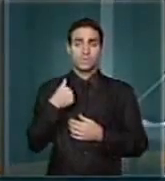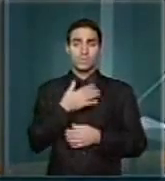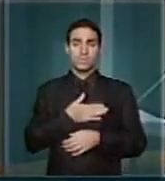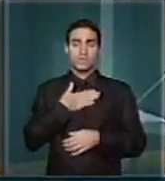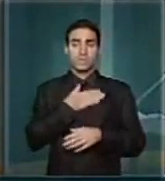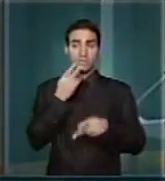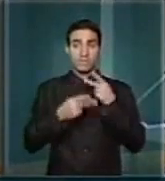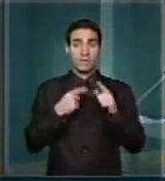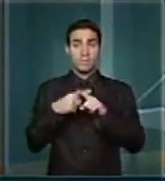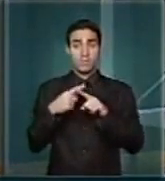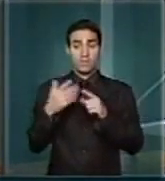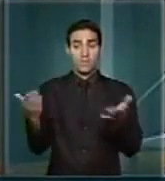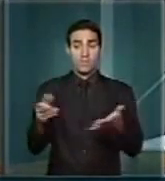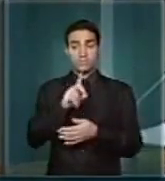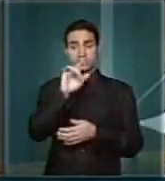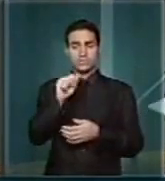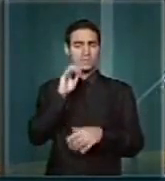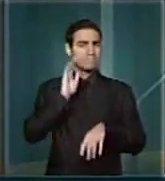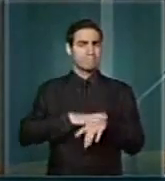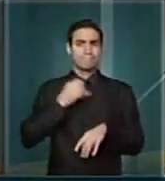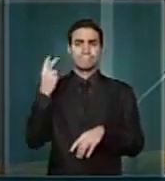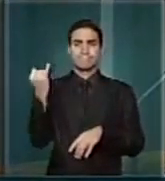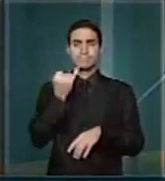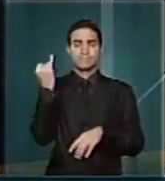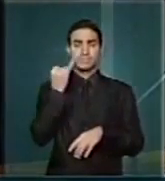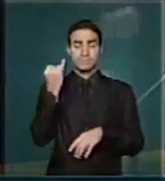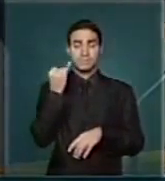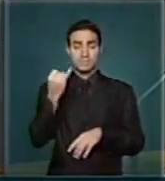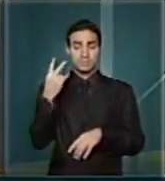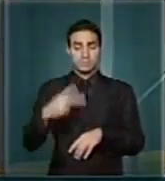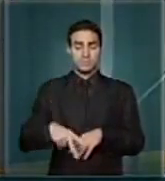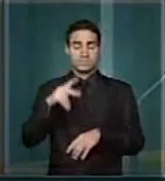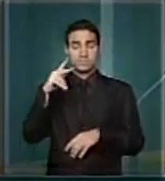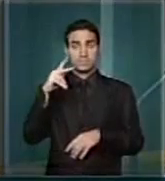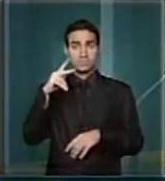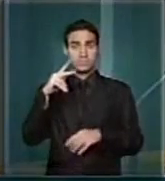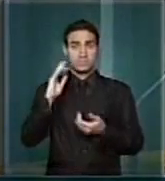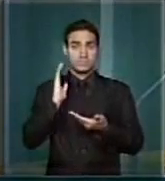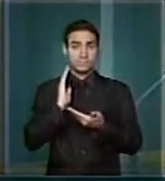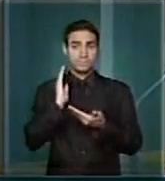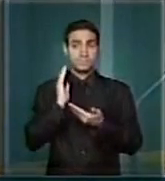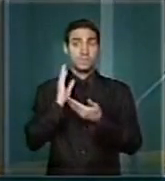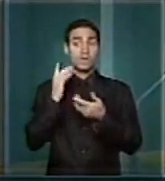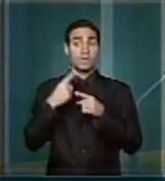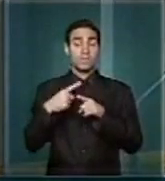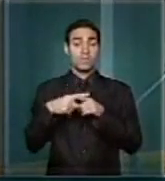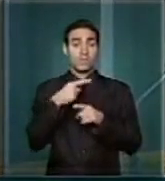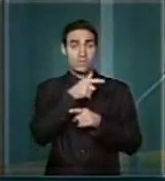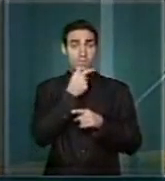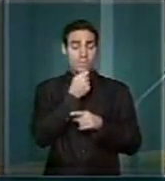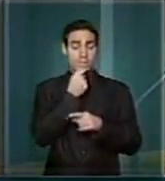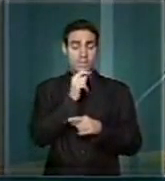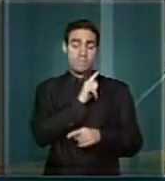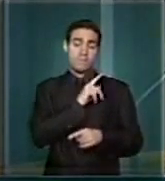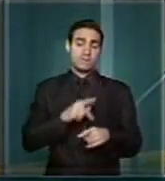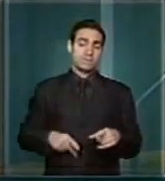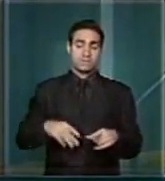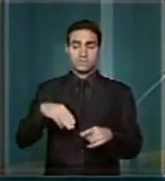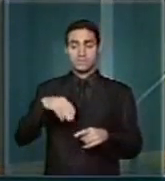de registrar que hoje é um dia importantíssimo para esse Parlamento. Hoje, o nosso presidente, Marco